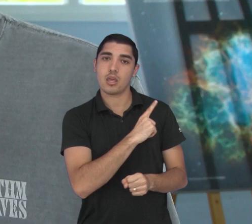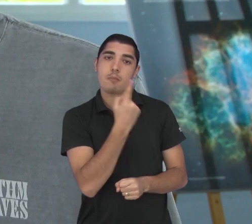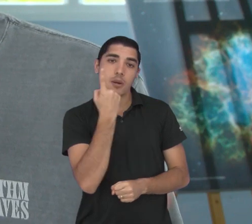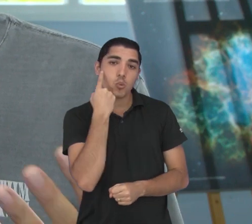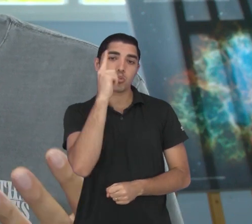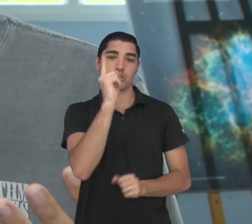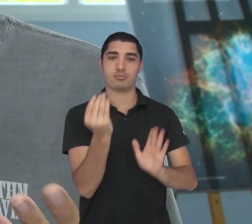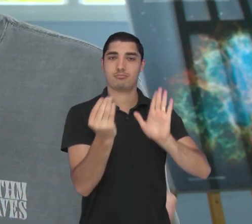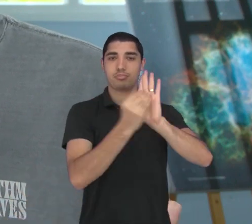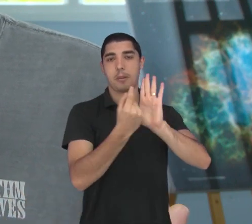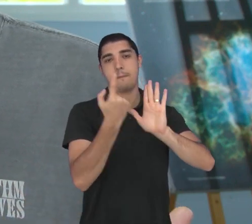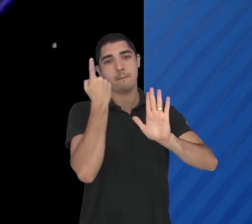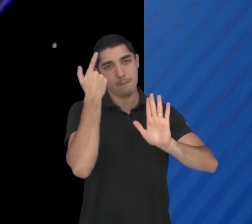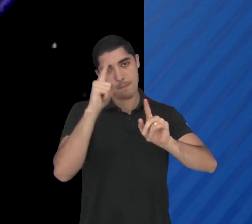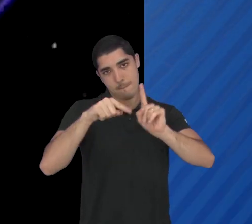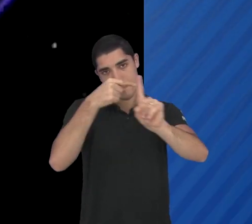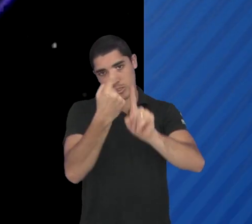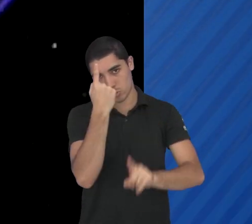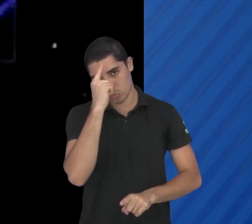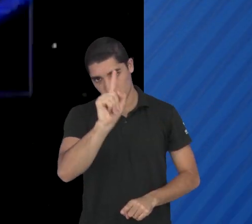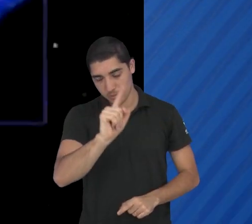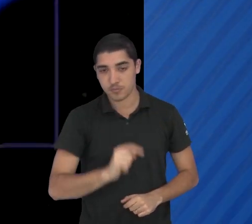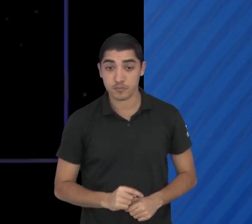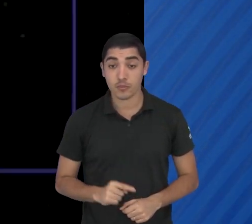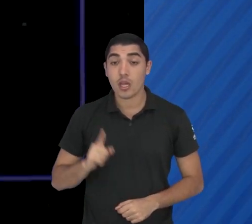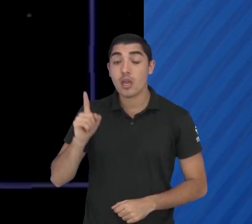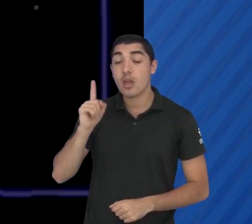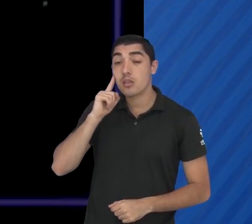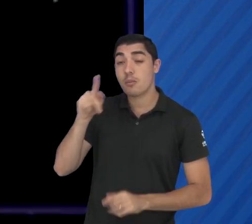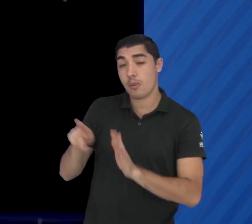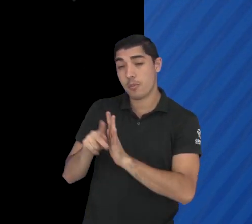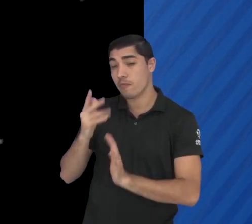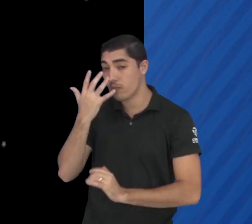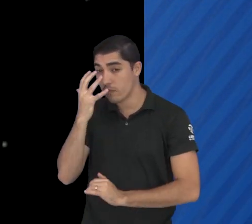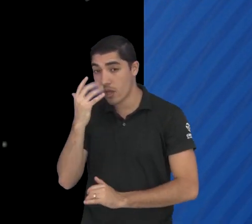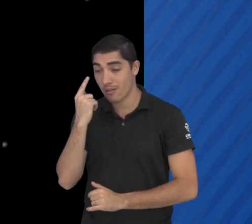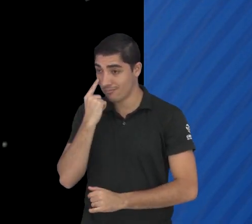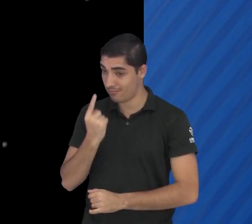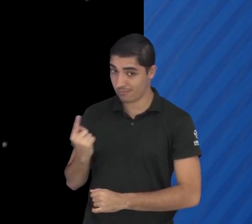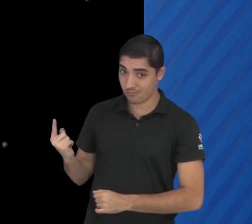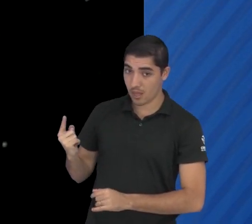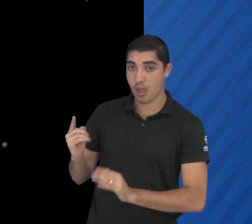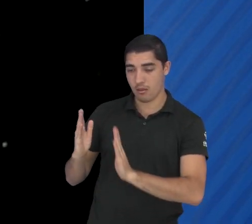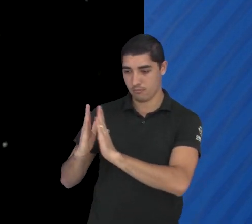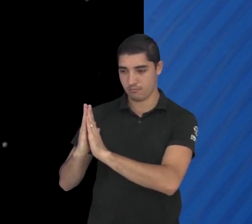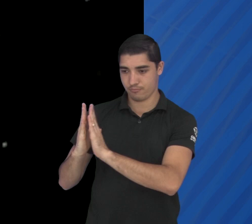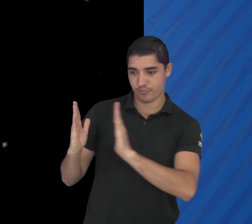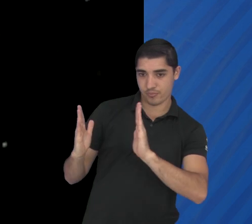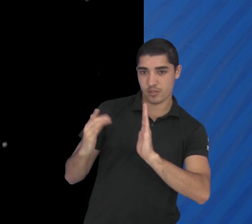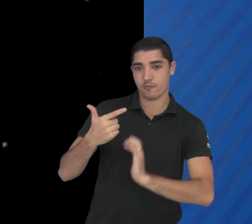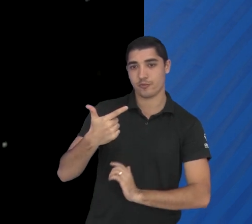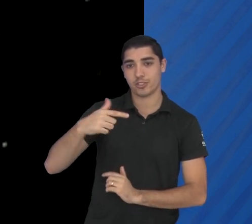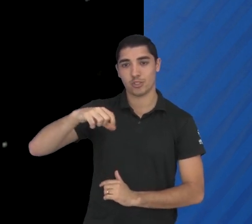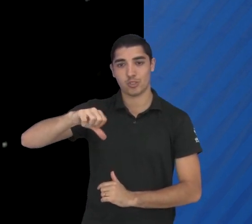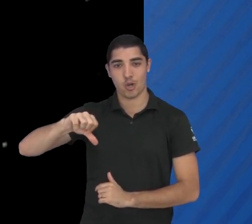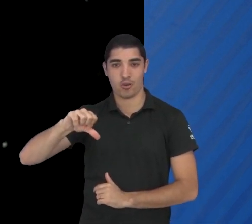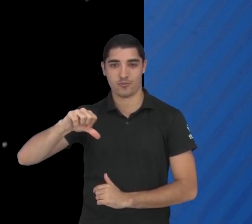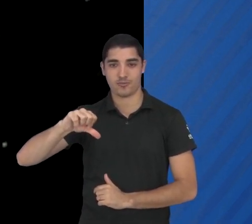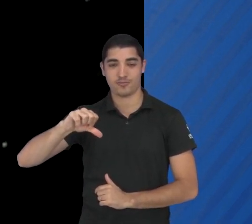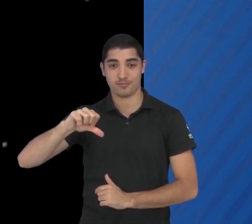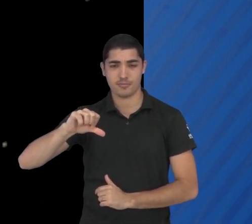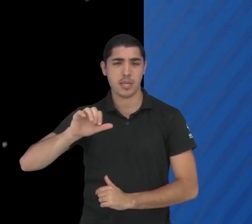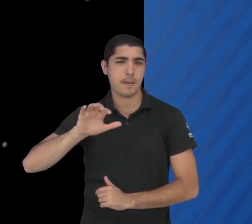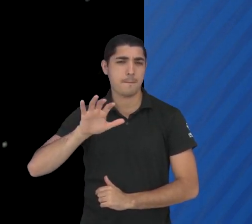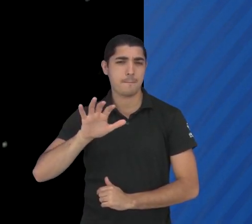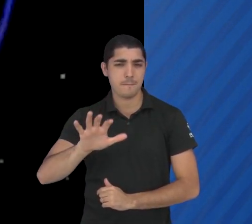dia a mais no calendário. O mês com as 24 horas a mais é fevereiro. Em anos bissextos, ele passa a ter 29 em vez